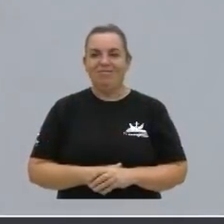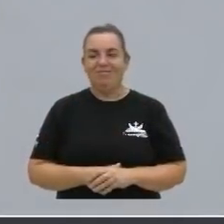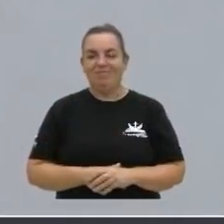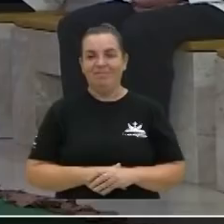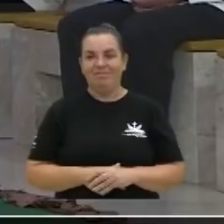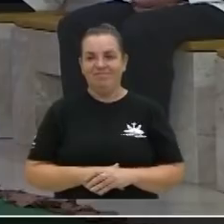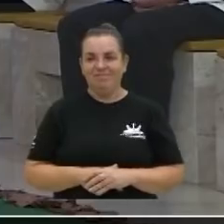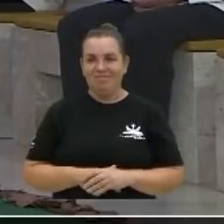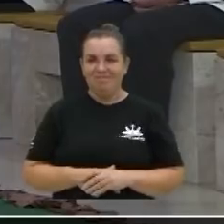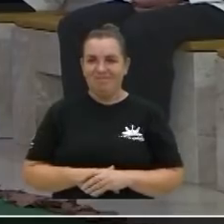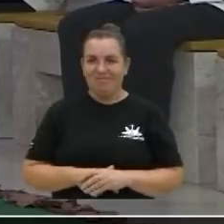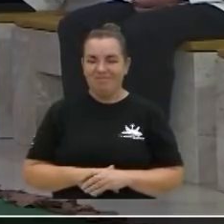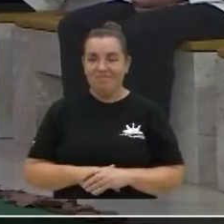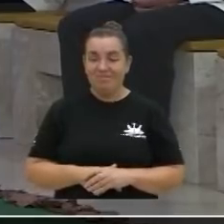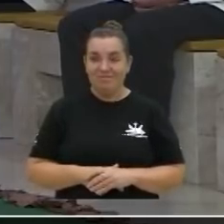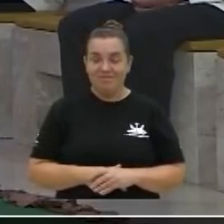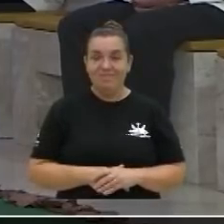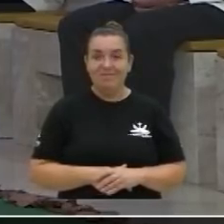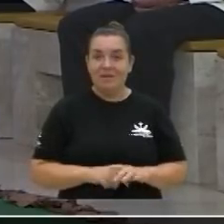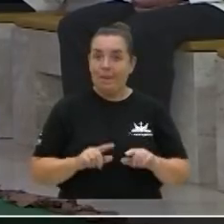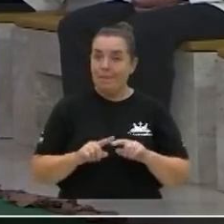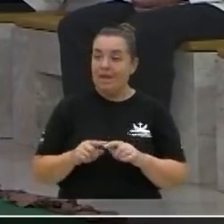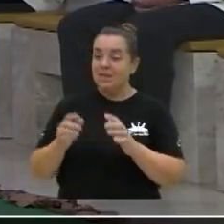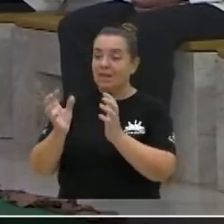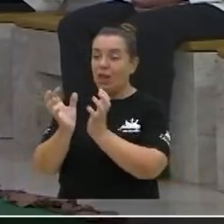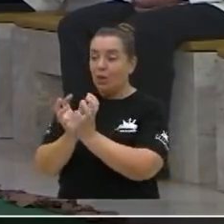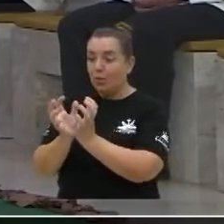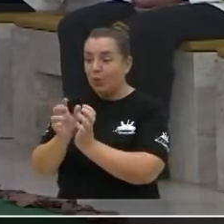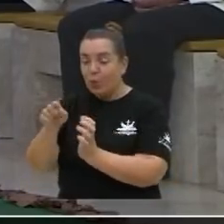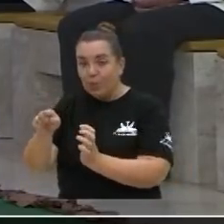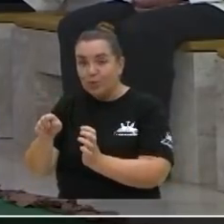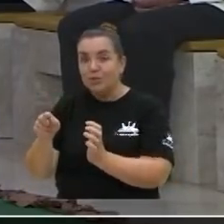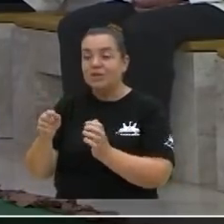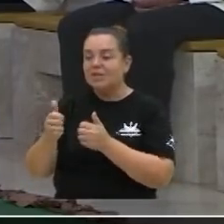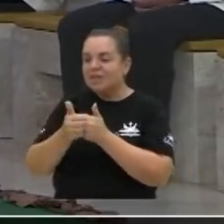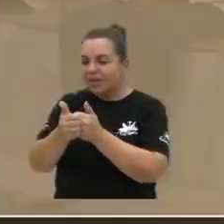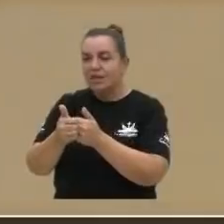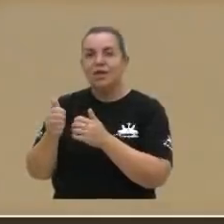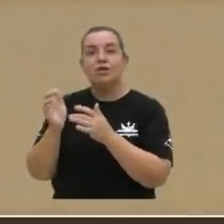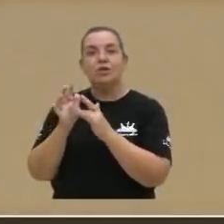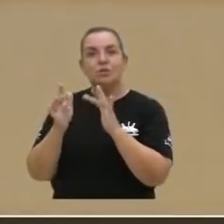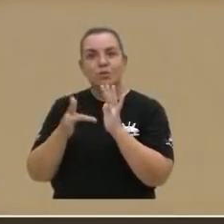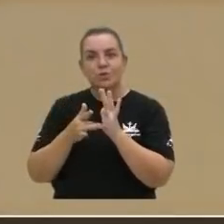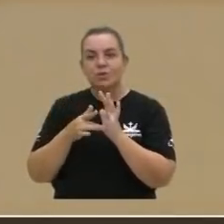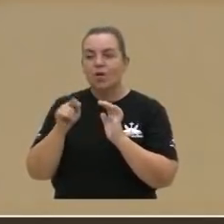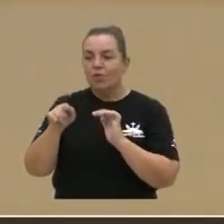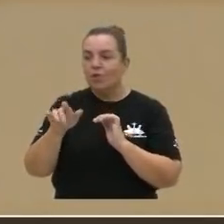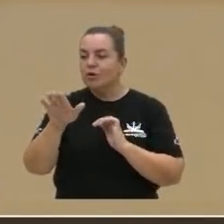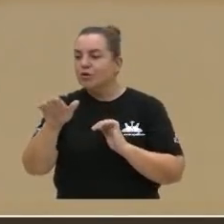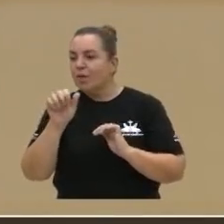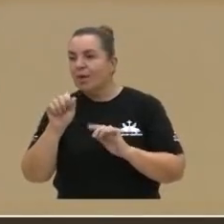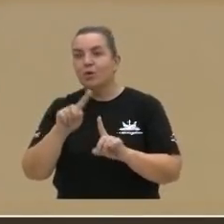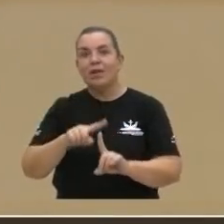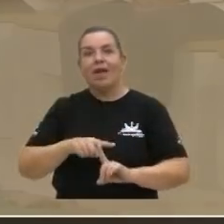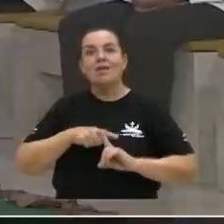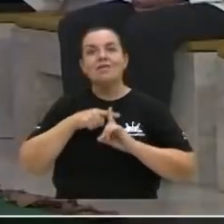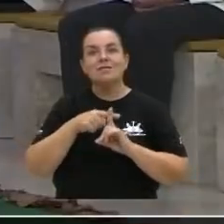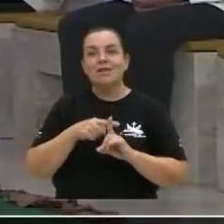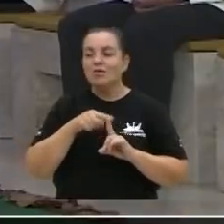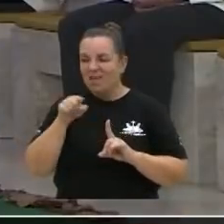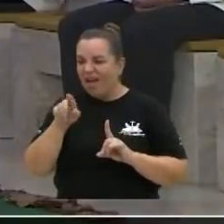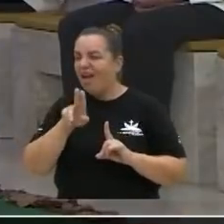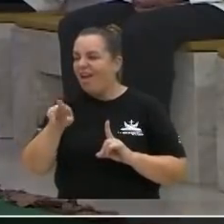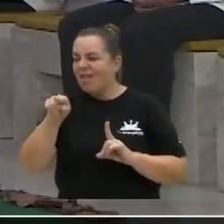que aquela seita de seguidores de Cristo foram chamados de cristãos,